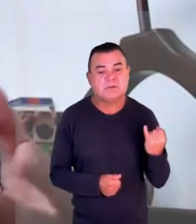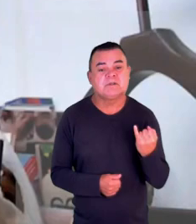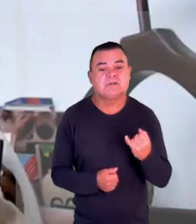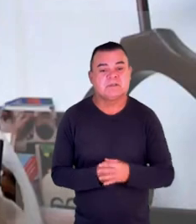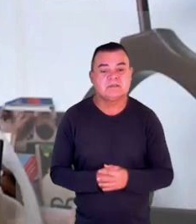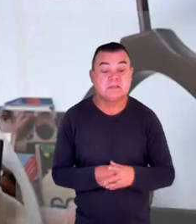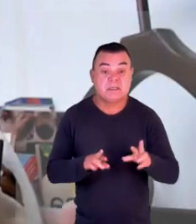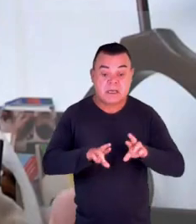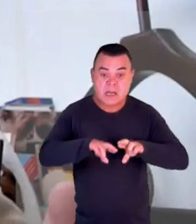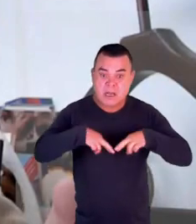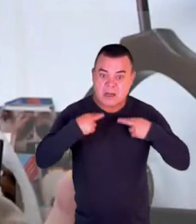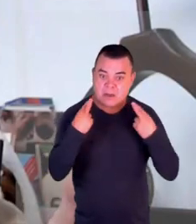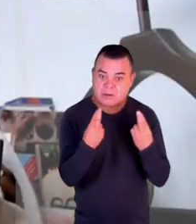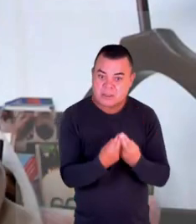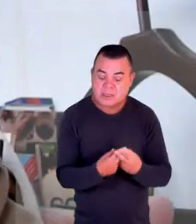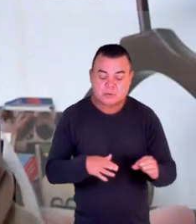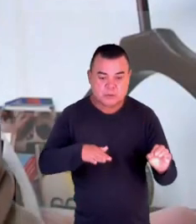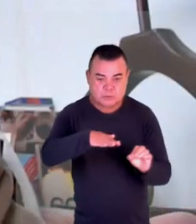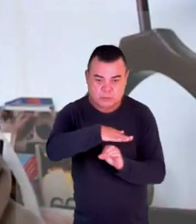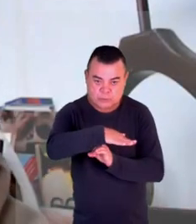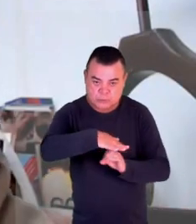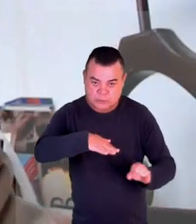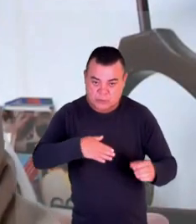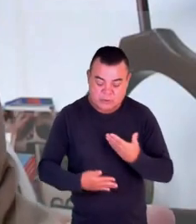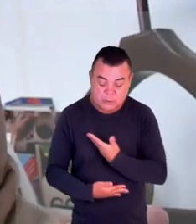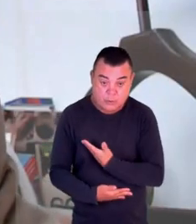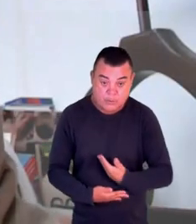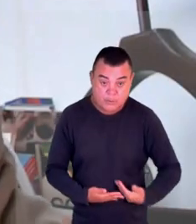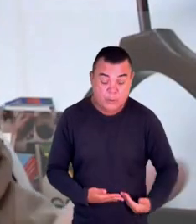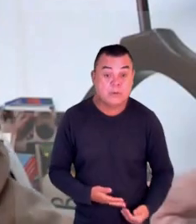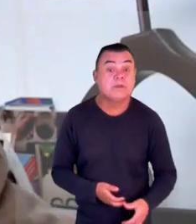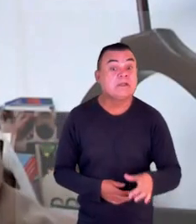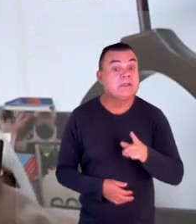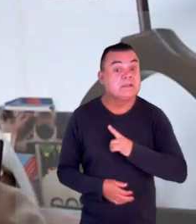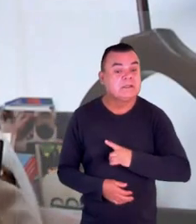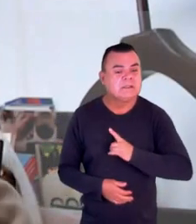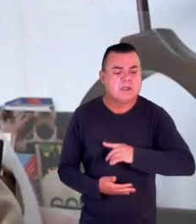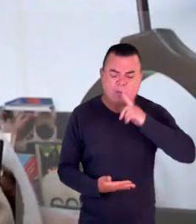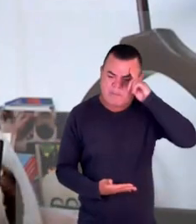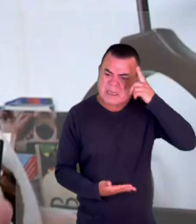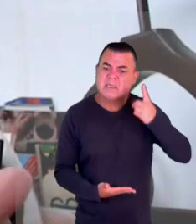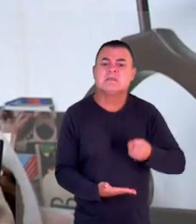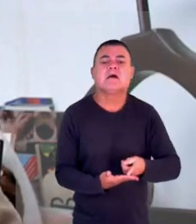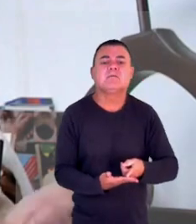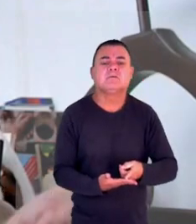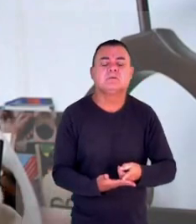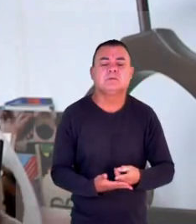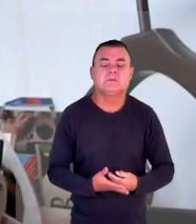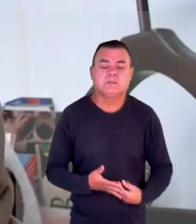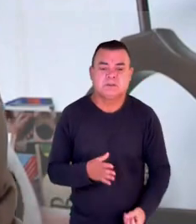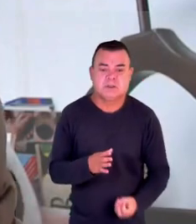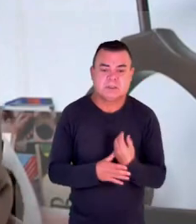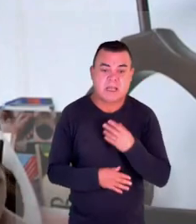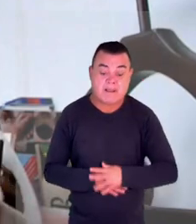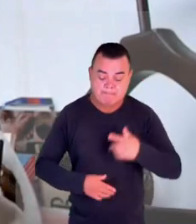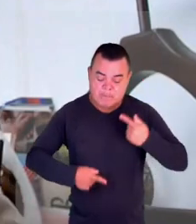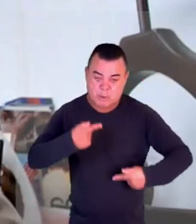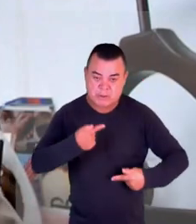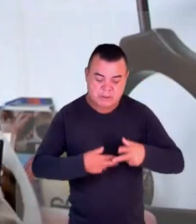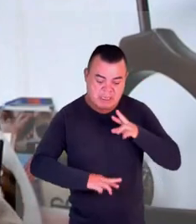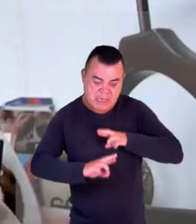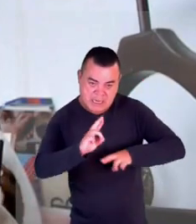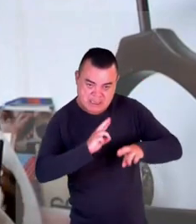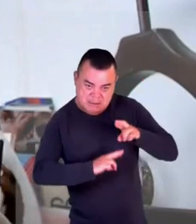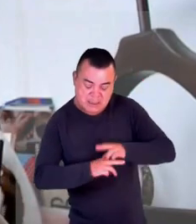da reunião dos dos órgãos públicos que tem obrigação de formular política e em relação à segurança